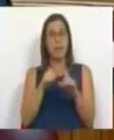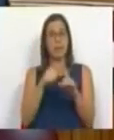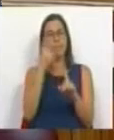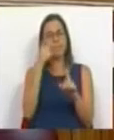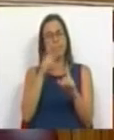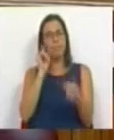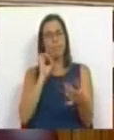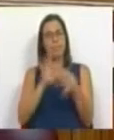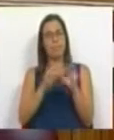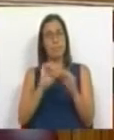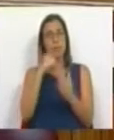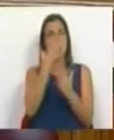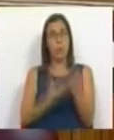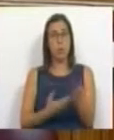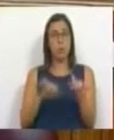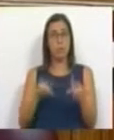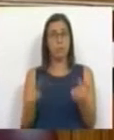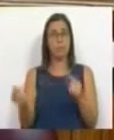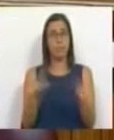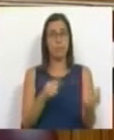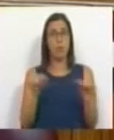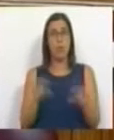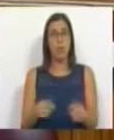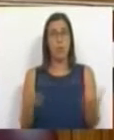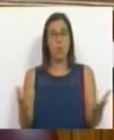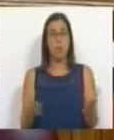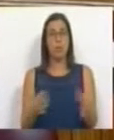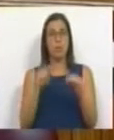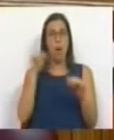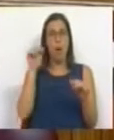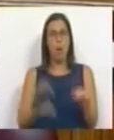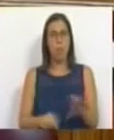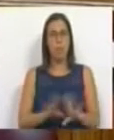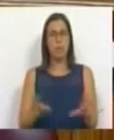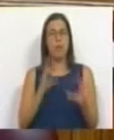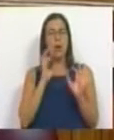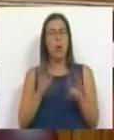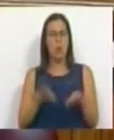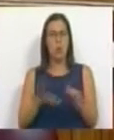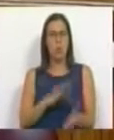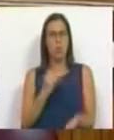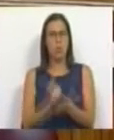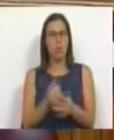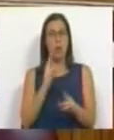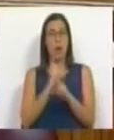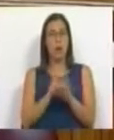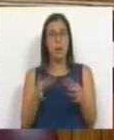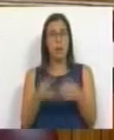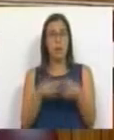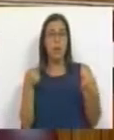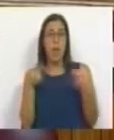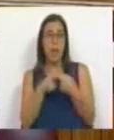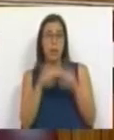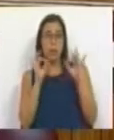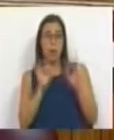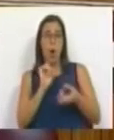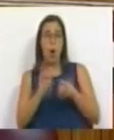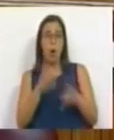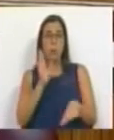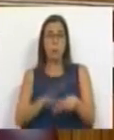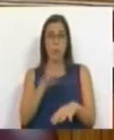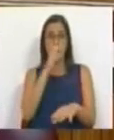dos sentidos das resoluções que estão aqui a ser discutidas, que prontamente se conclua acerca do dispositivo mais adequado para